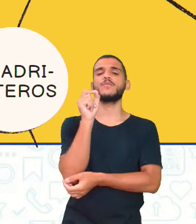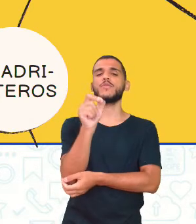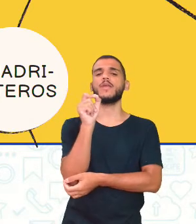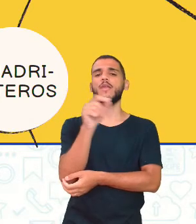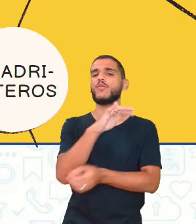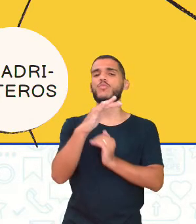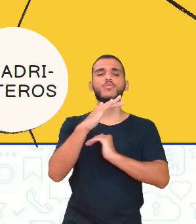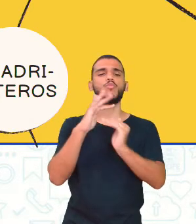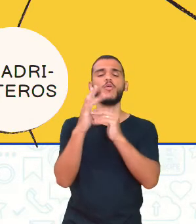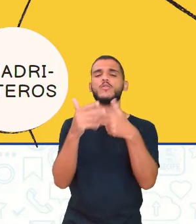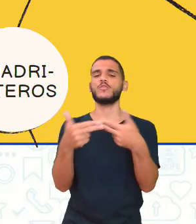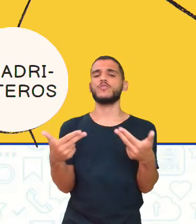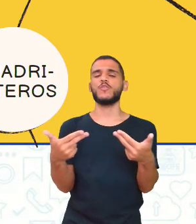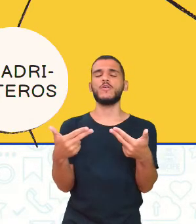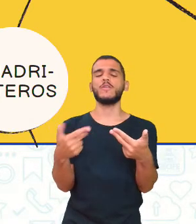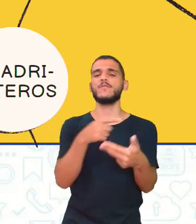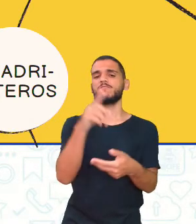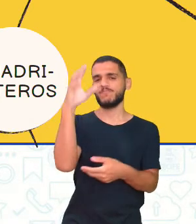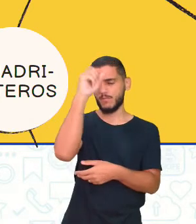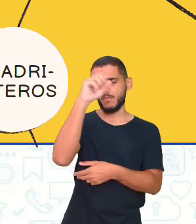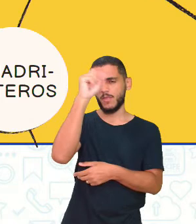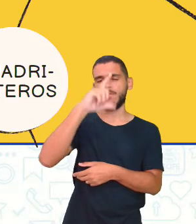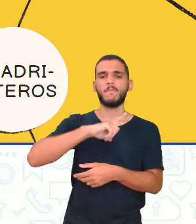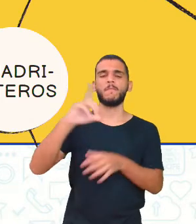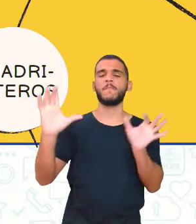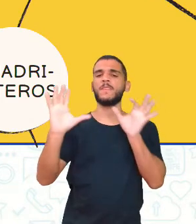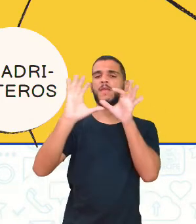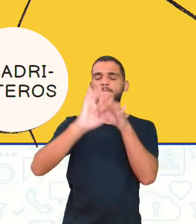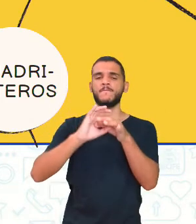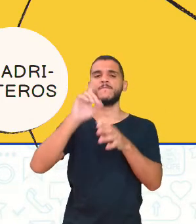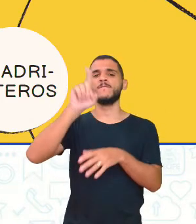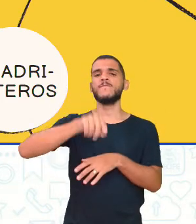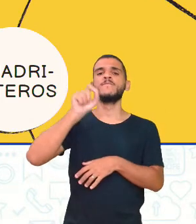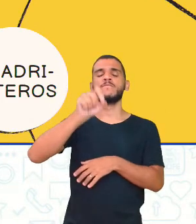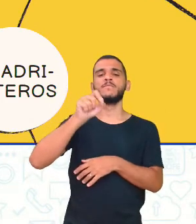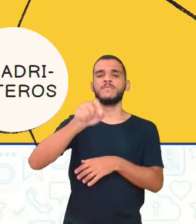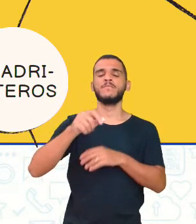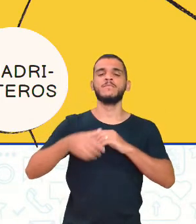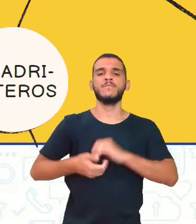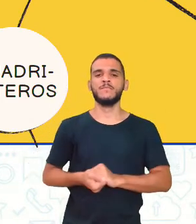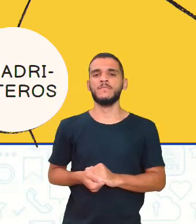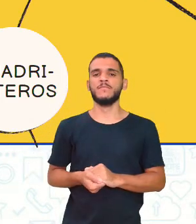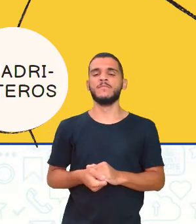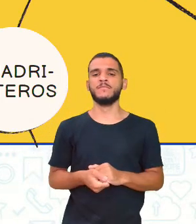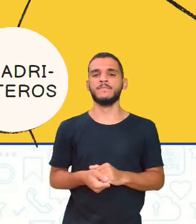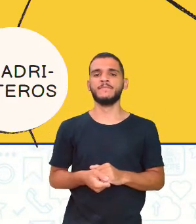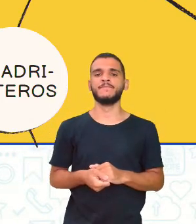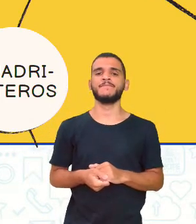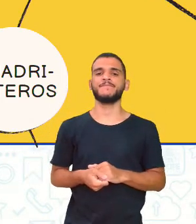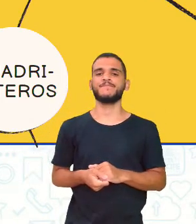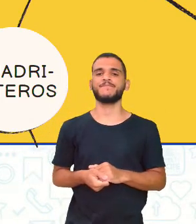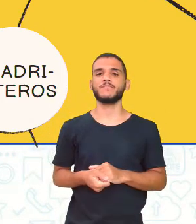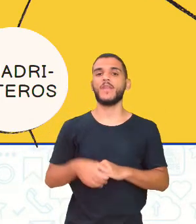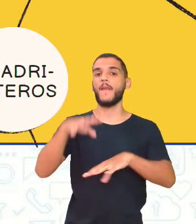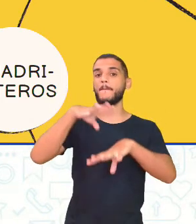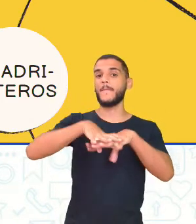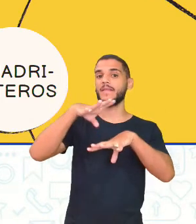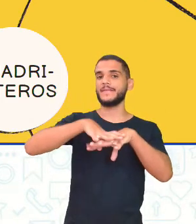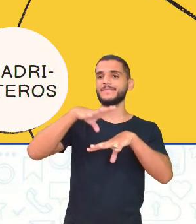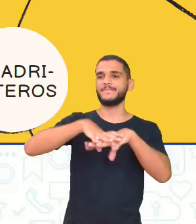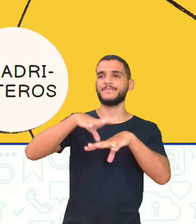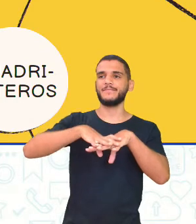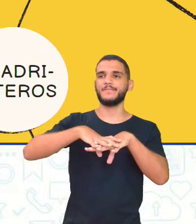estão aprendendo aqui está interligado e tudo tem a ver com a